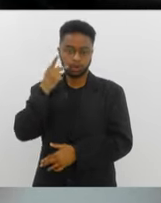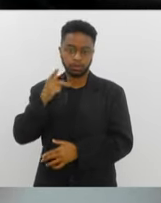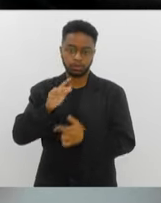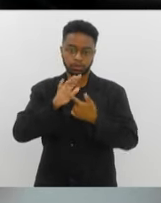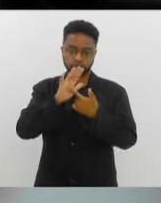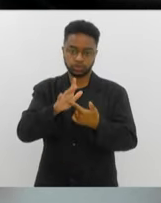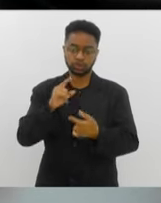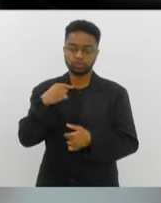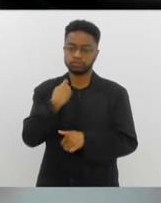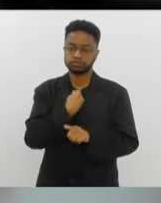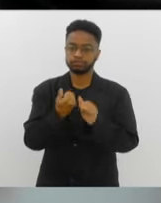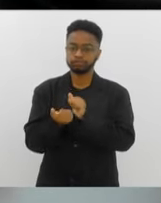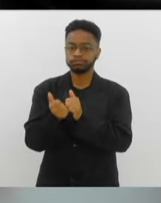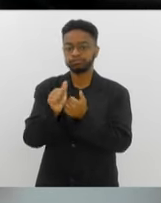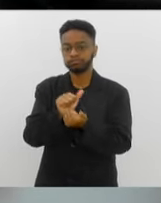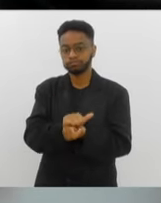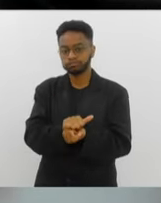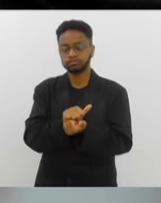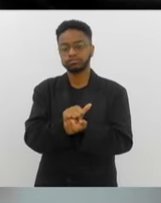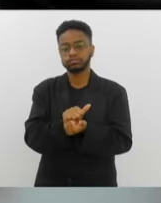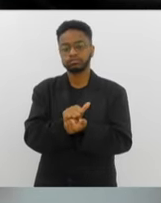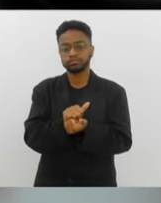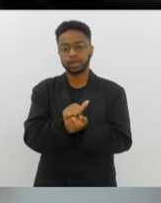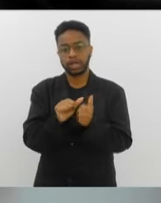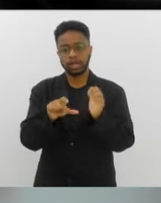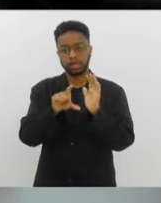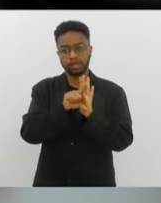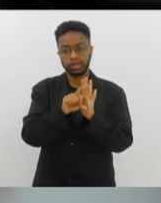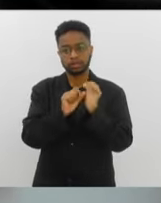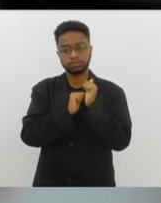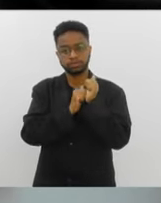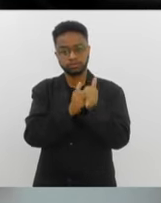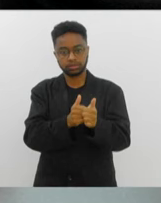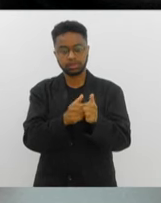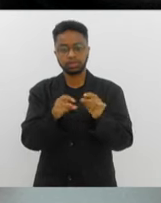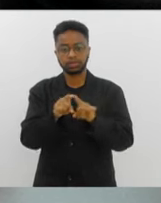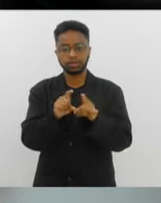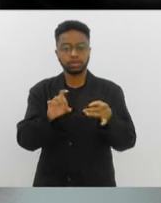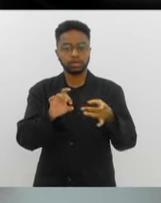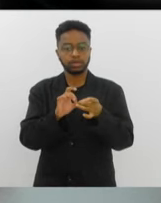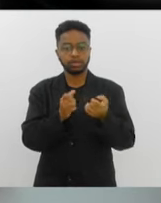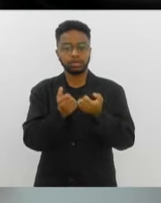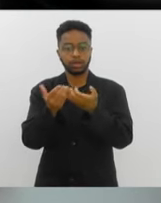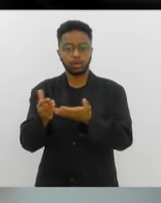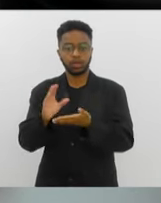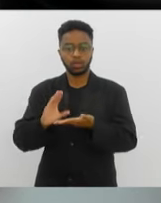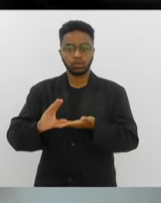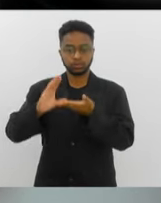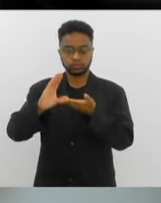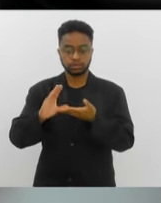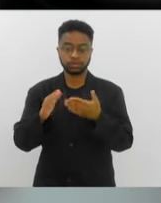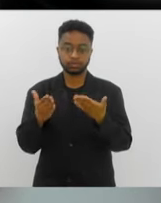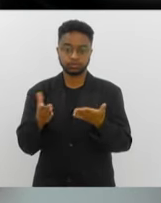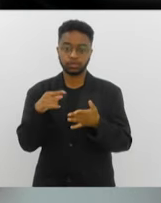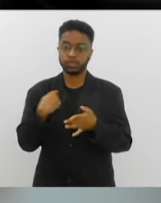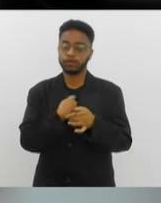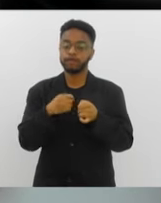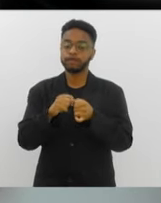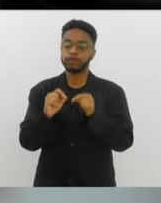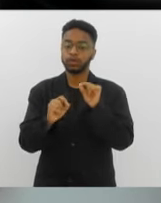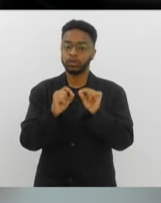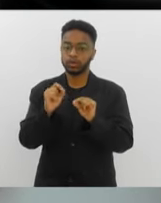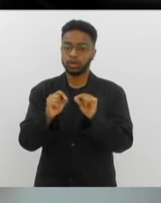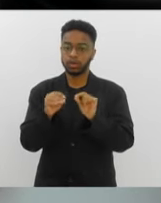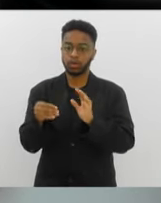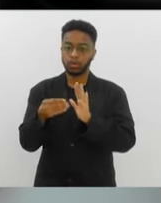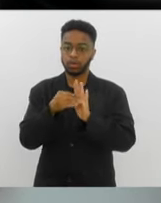adequou a esse parágrafo da lei, encaminhando para o Conselho para que o Conselho discipline. Então, a gente faria o quê? Né? A gente